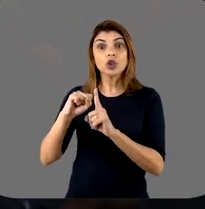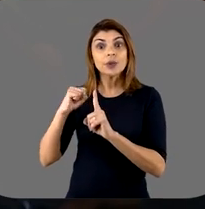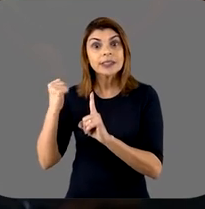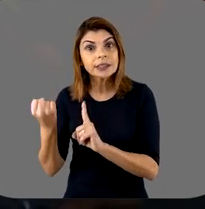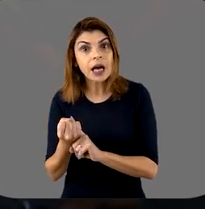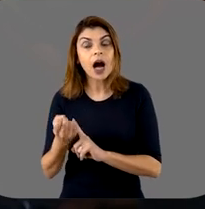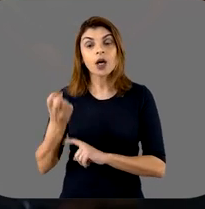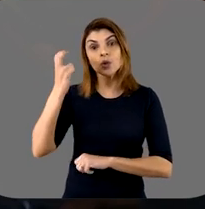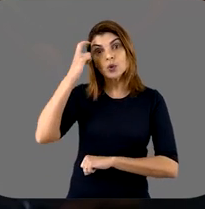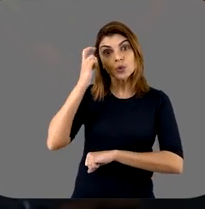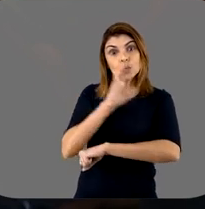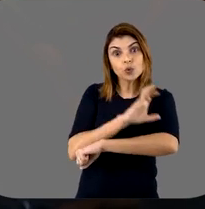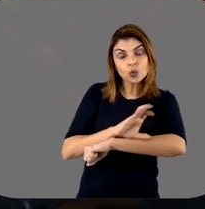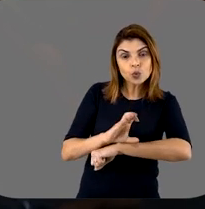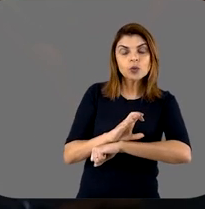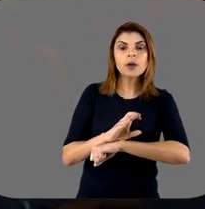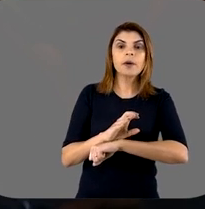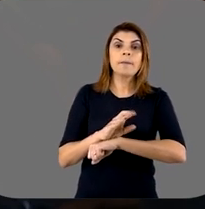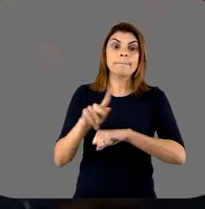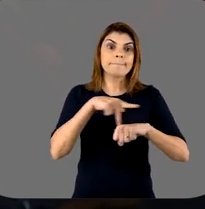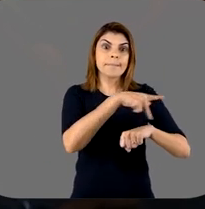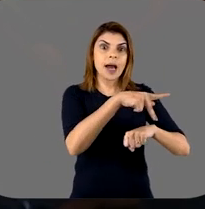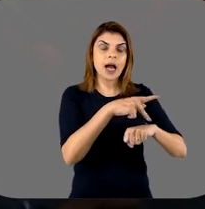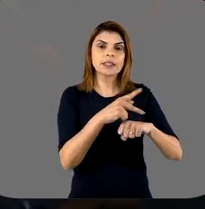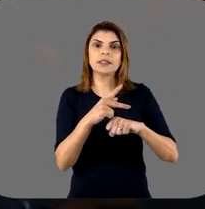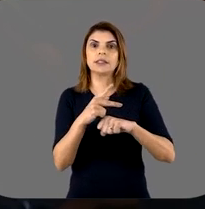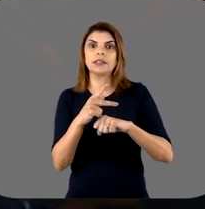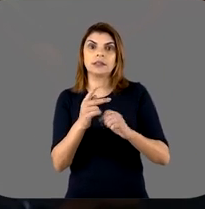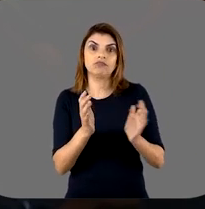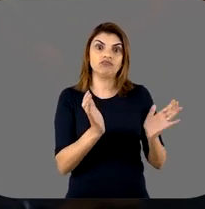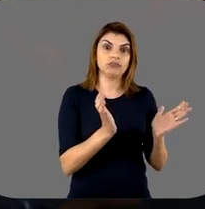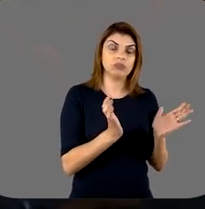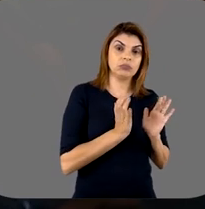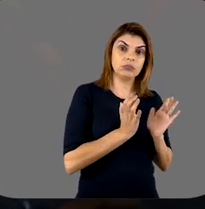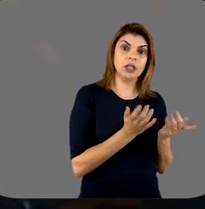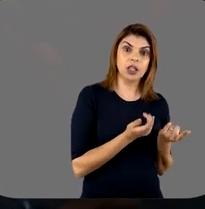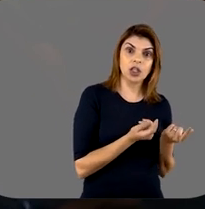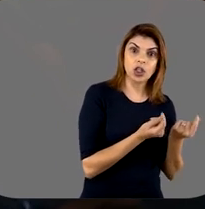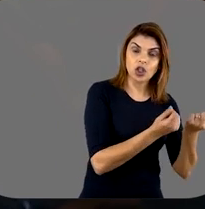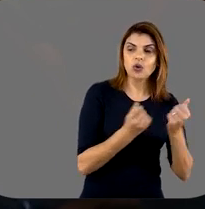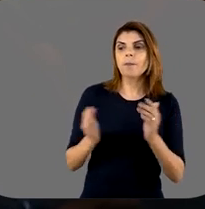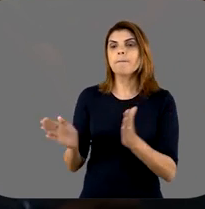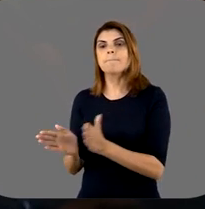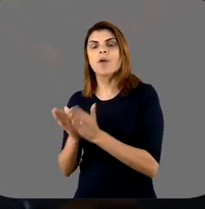países pobres e ricos. Quais são os desafios?